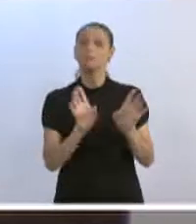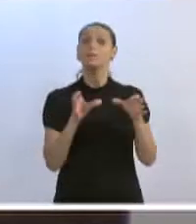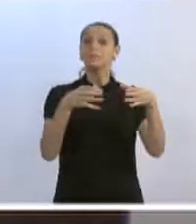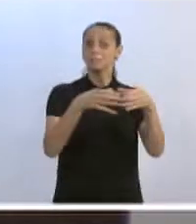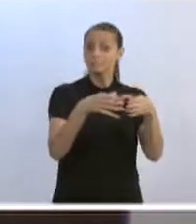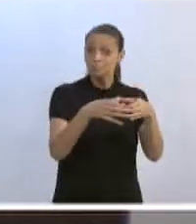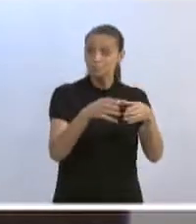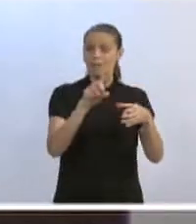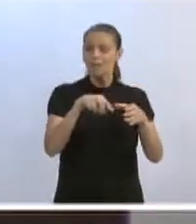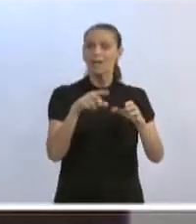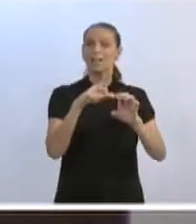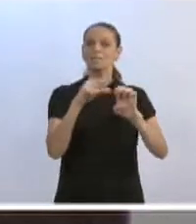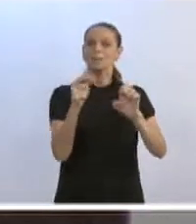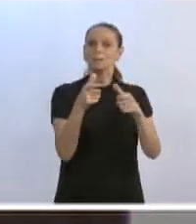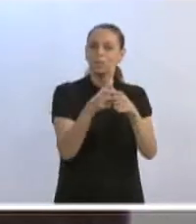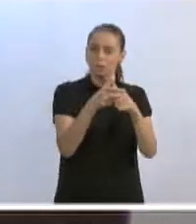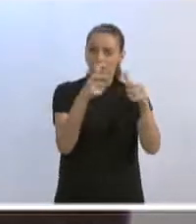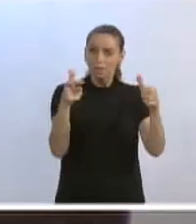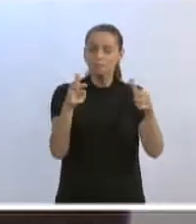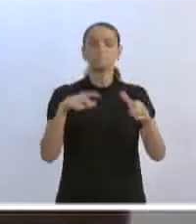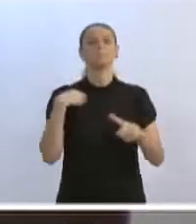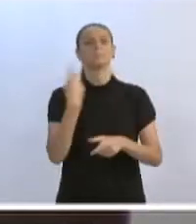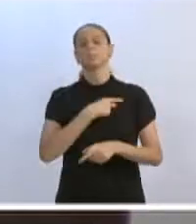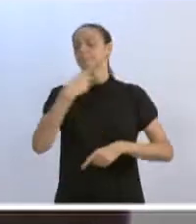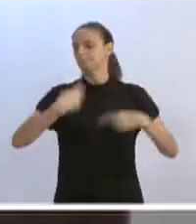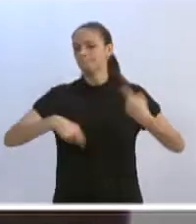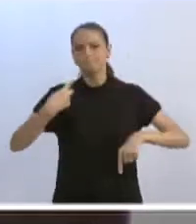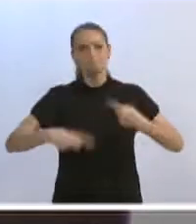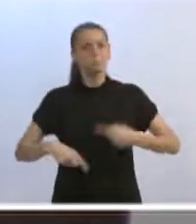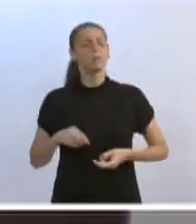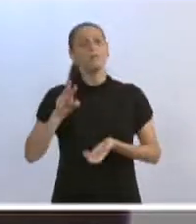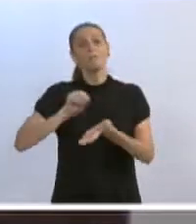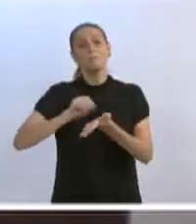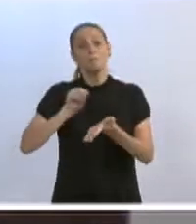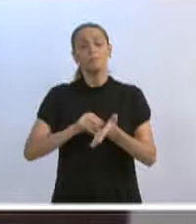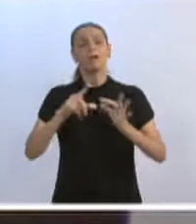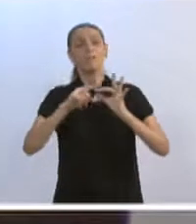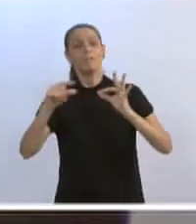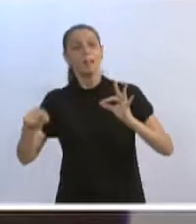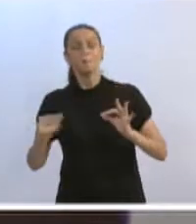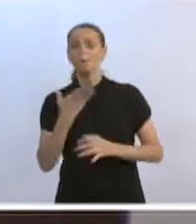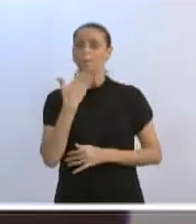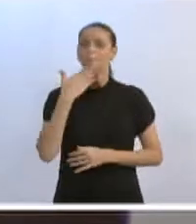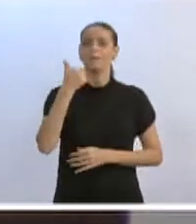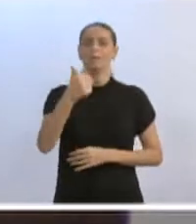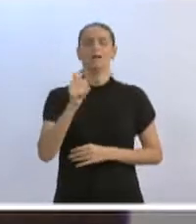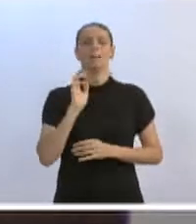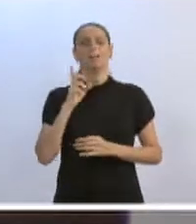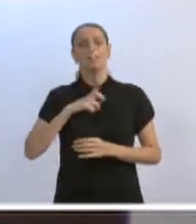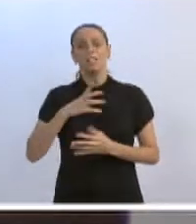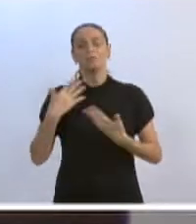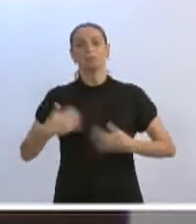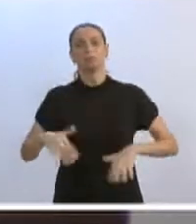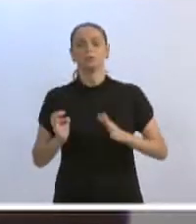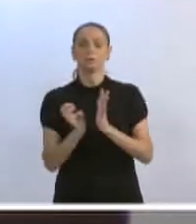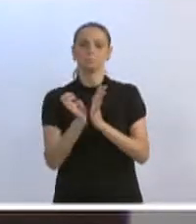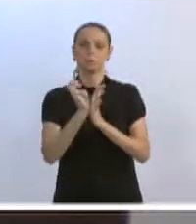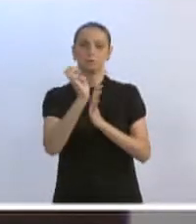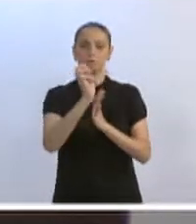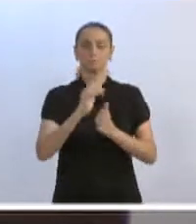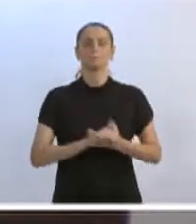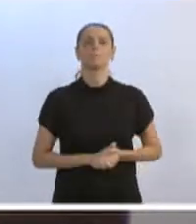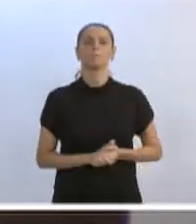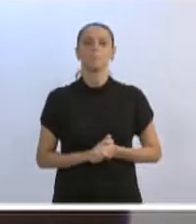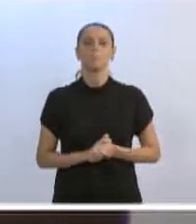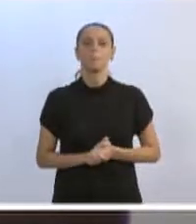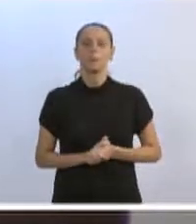pequena empresa que realmente avance início para que a gente possa continuar tendo números exitosos como nós tivemos aqui de vários as